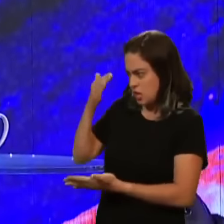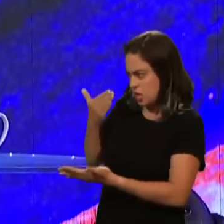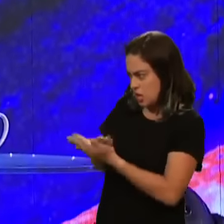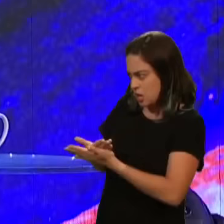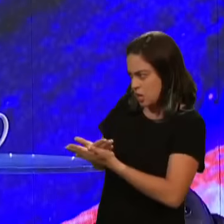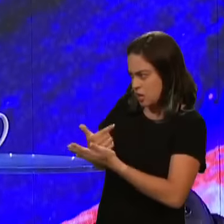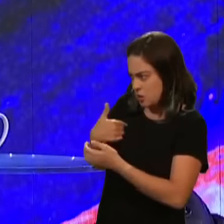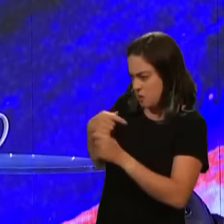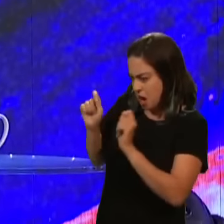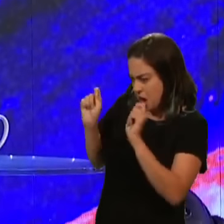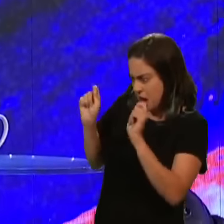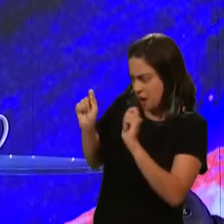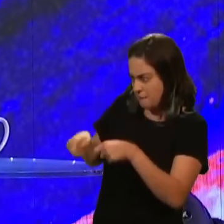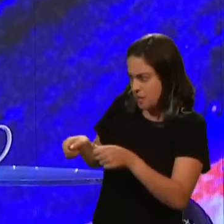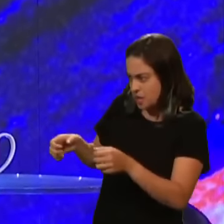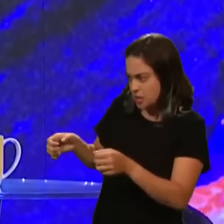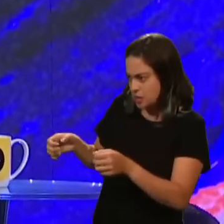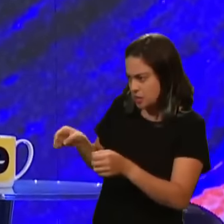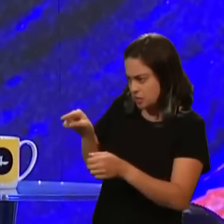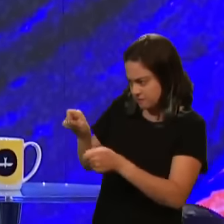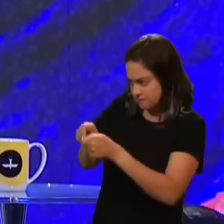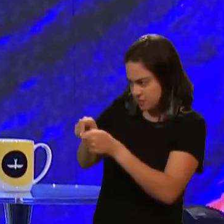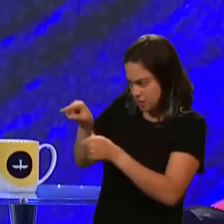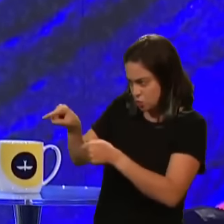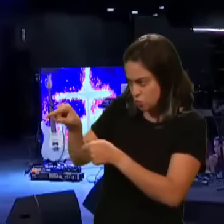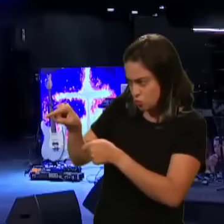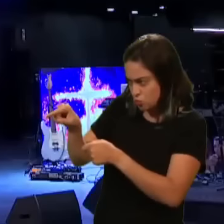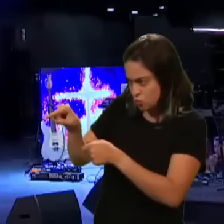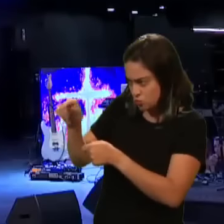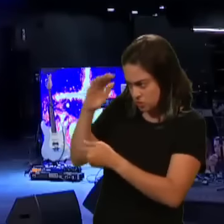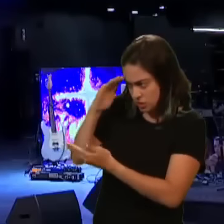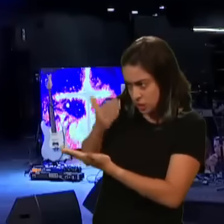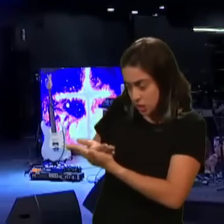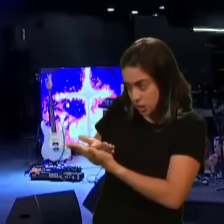sou capaz de fazer isso?